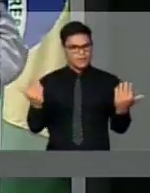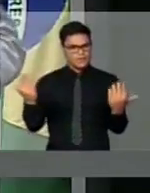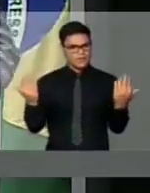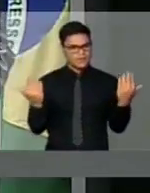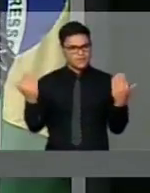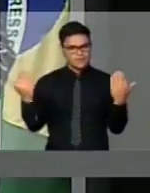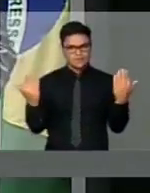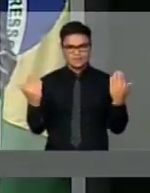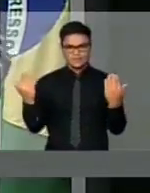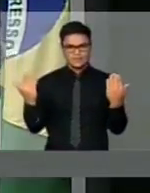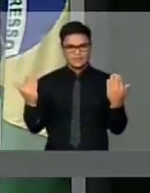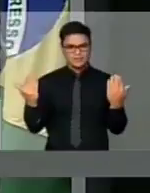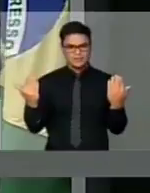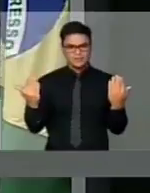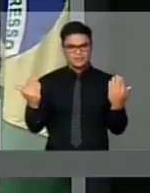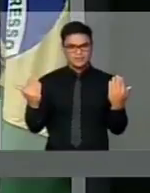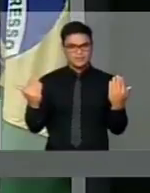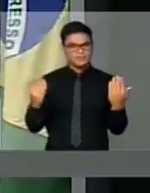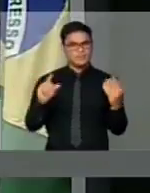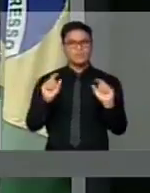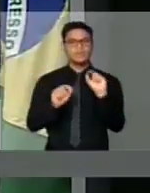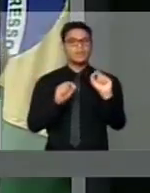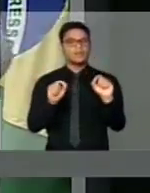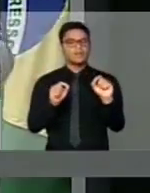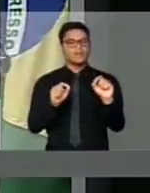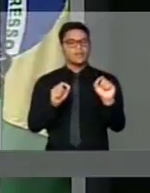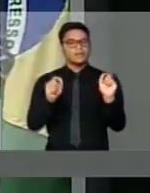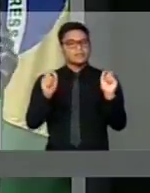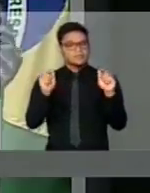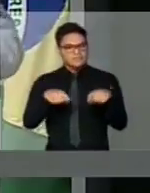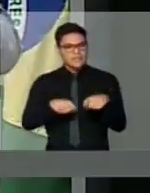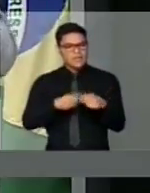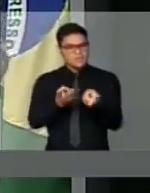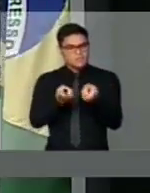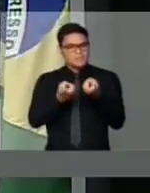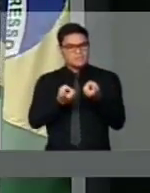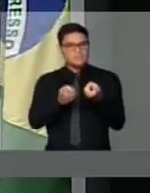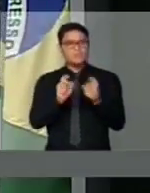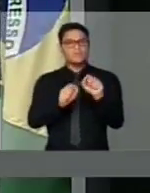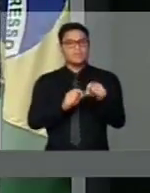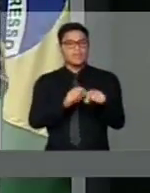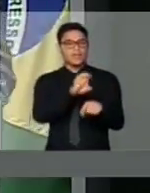É evidente a conexão entre o saneamento básico, entre a